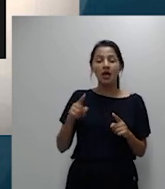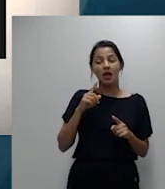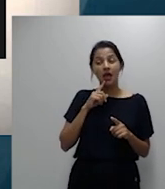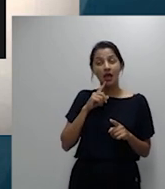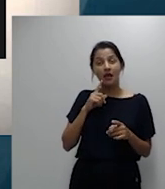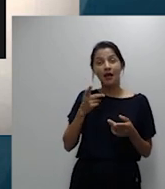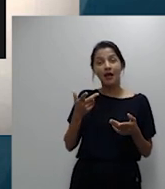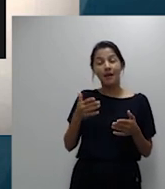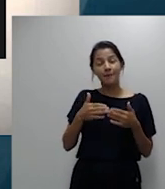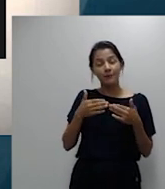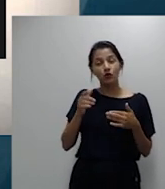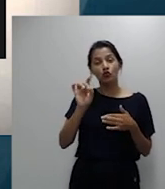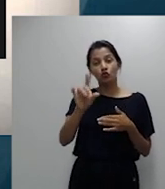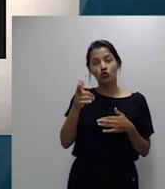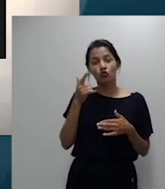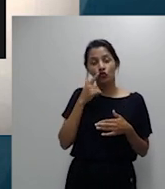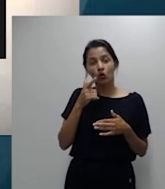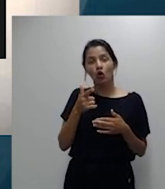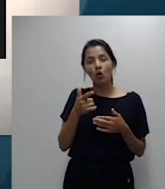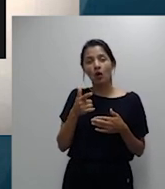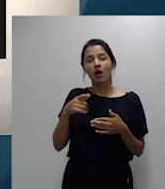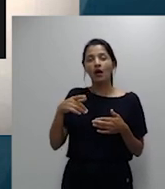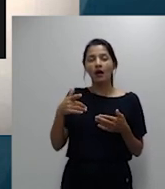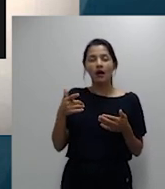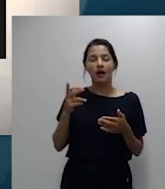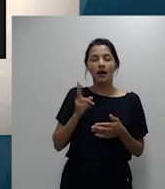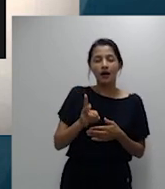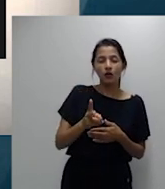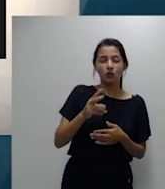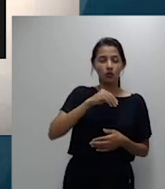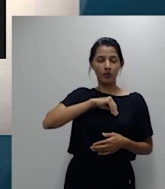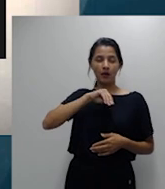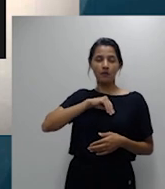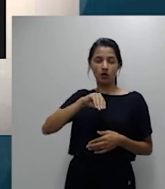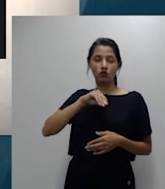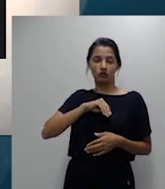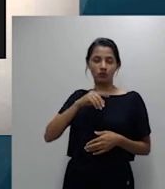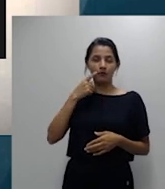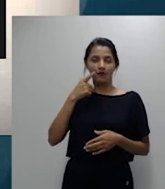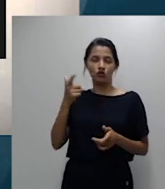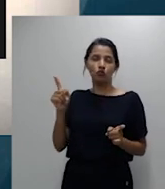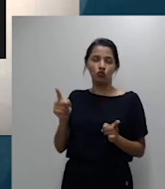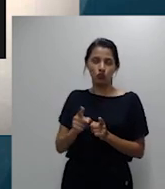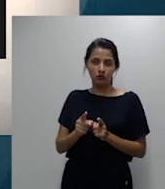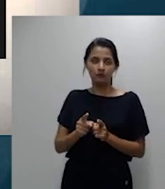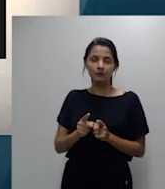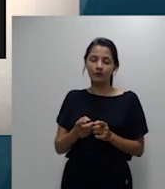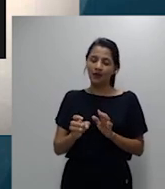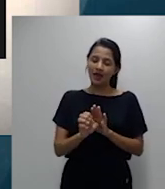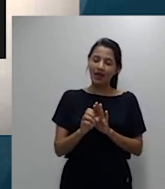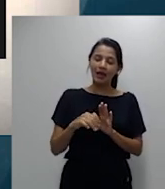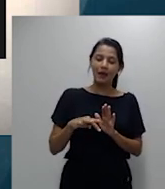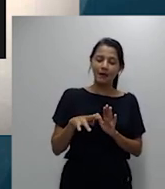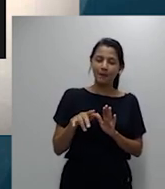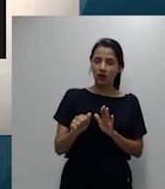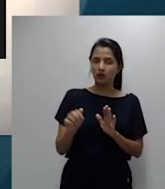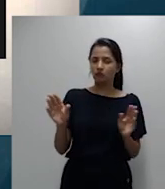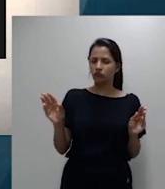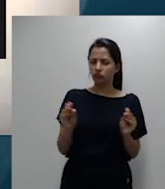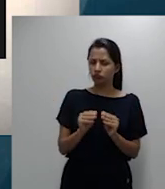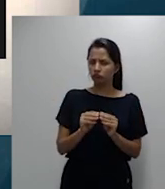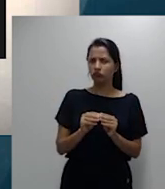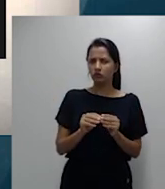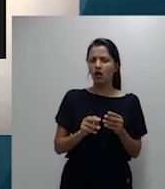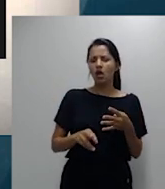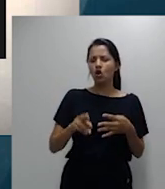para pleitear a majoração dos honorários o alimento então agora desperta de modo resumido cada